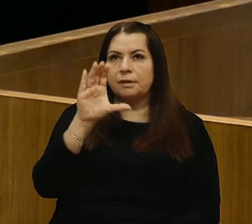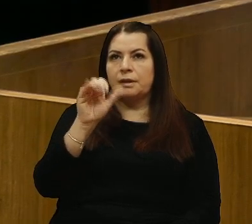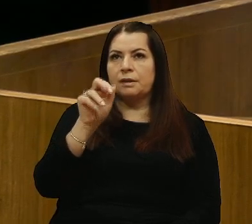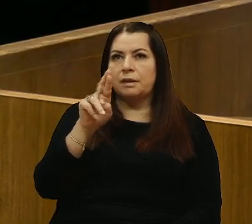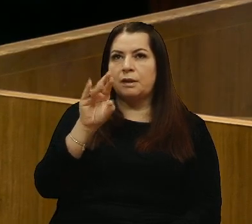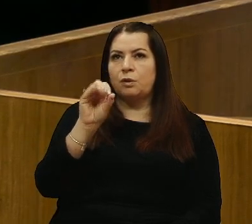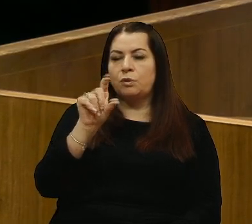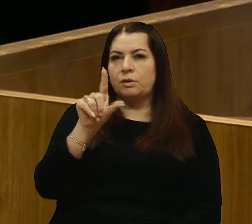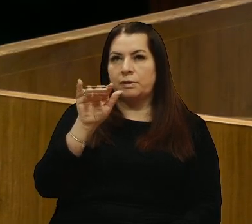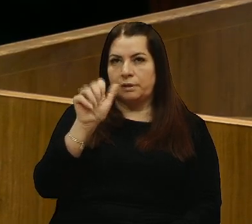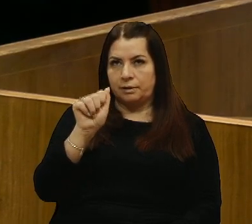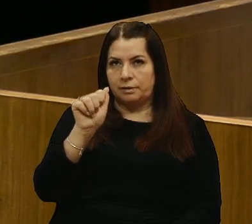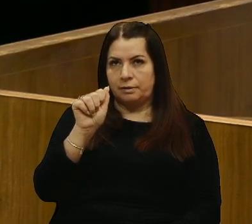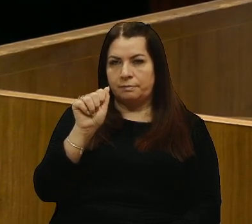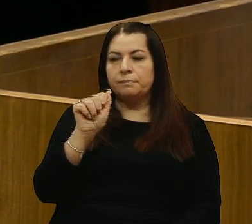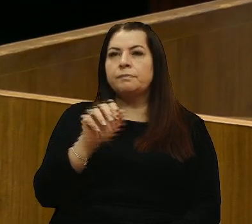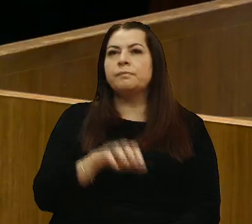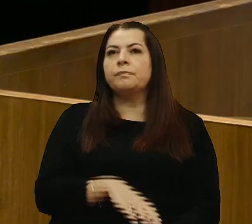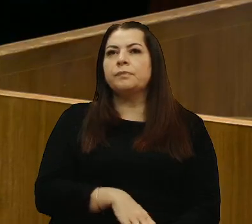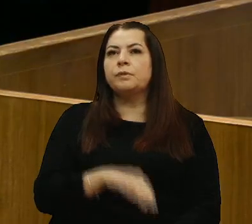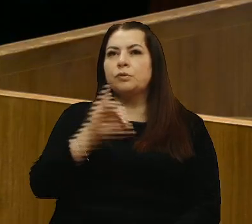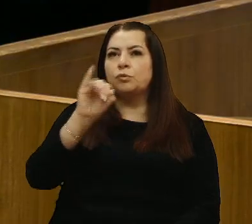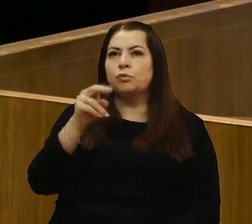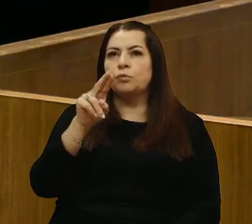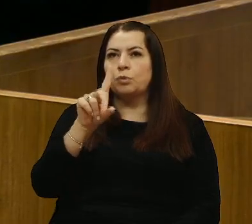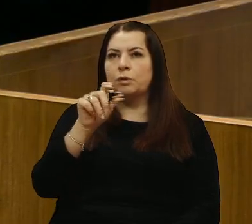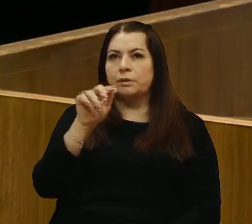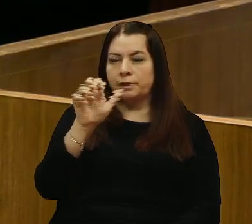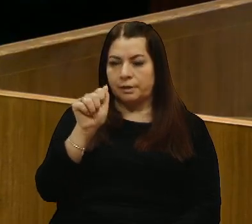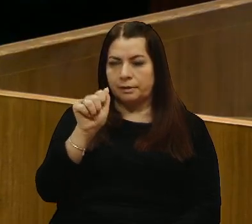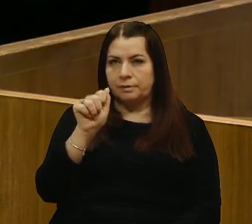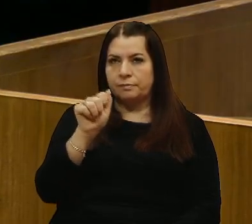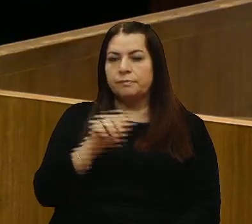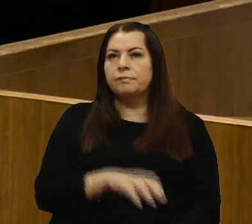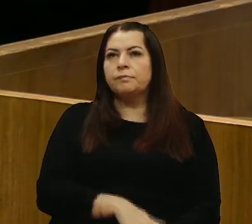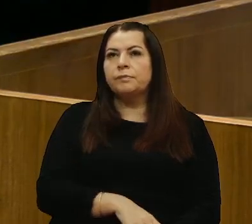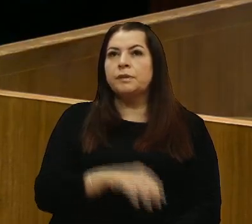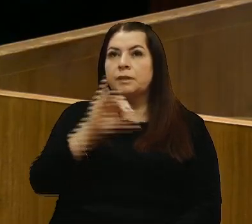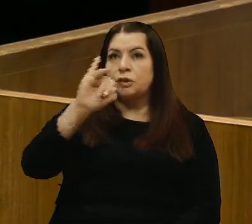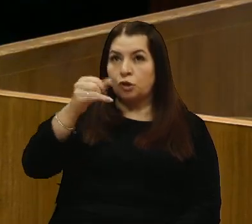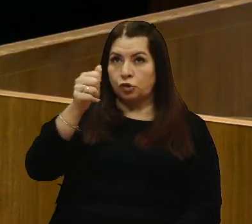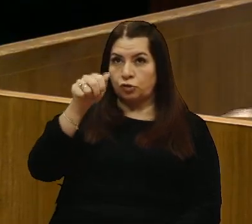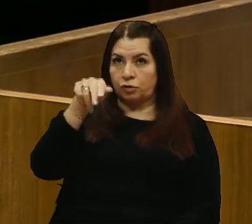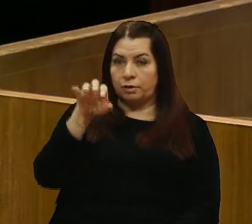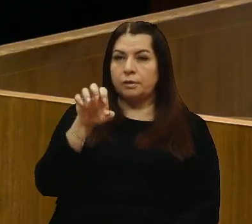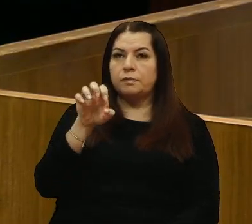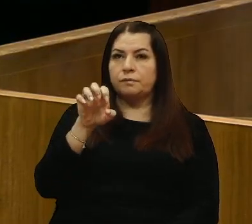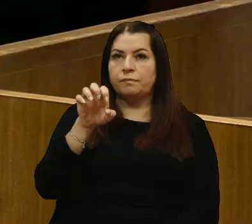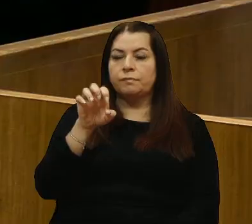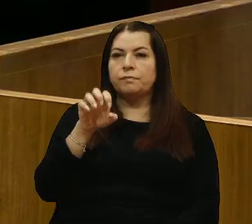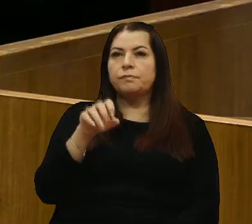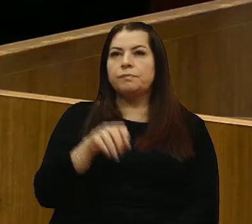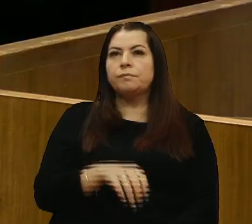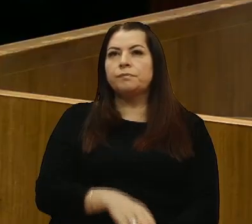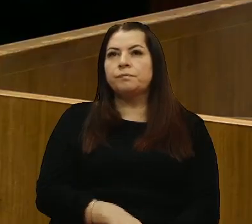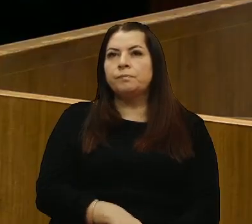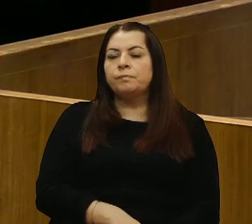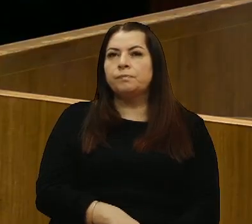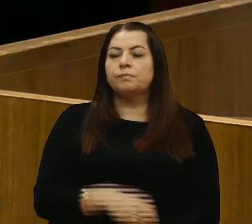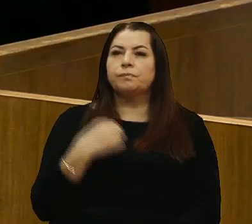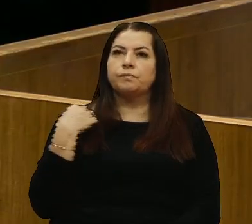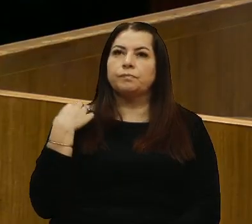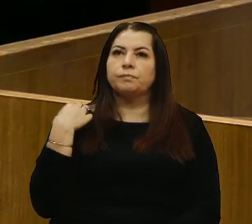Caroline Machado Dornelles, Juliana Proença, Jane Cristina Montiel